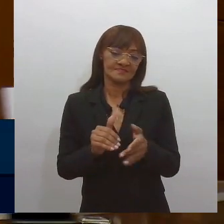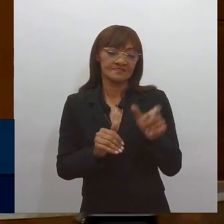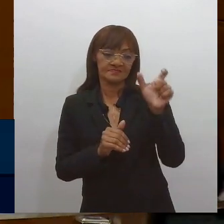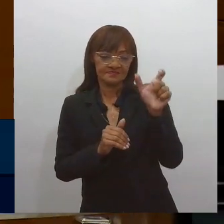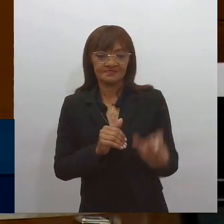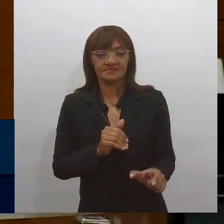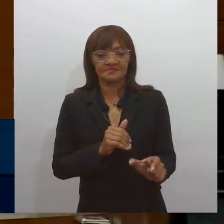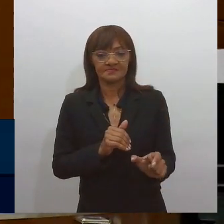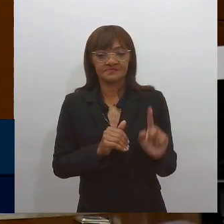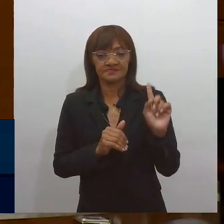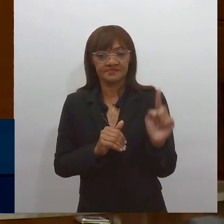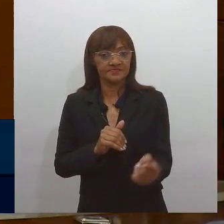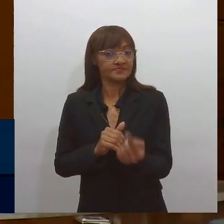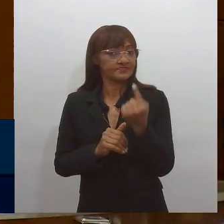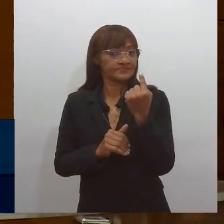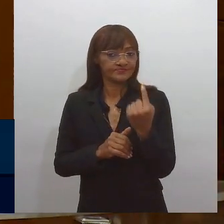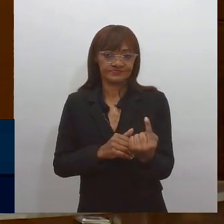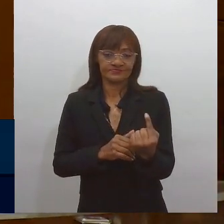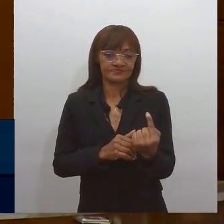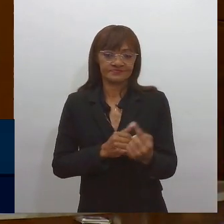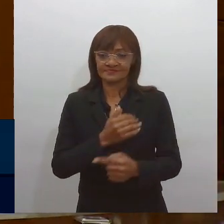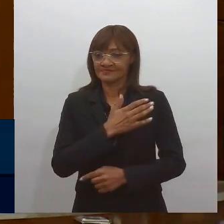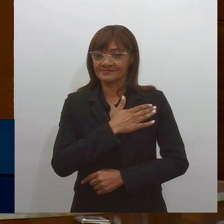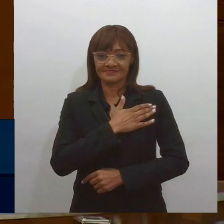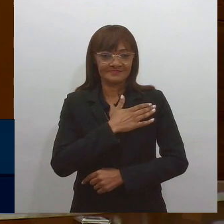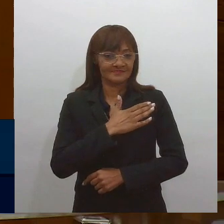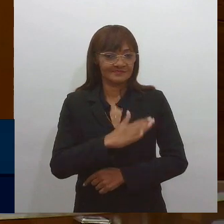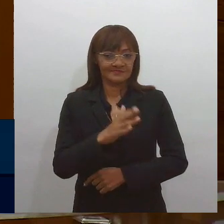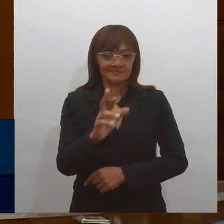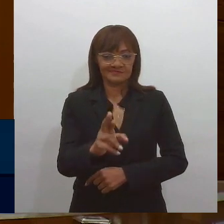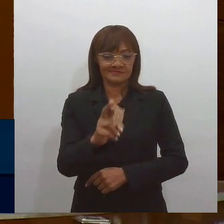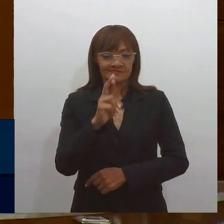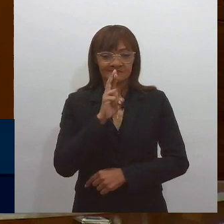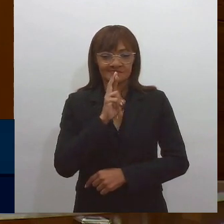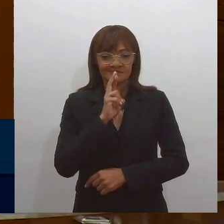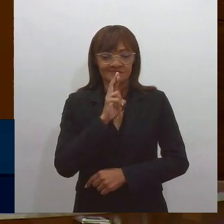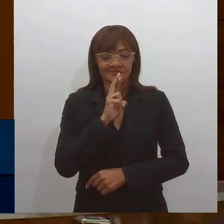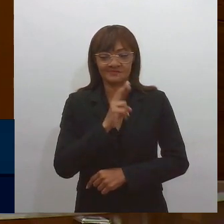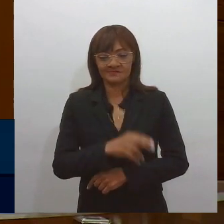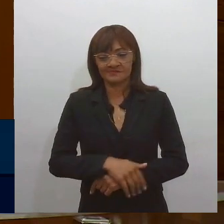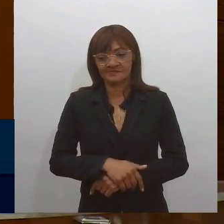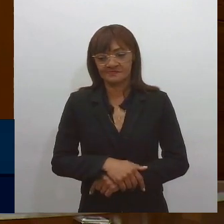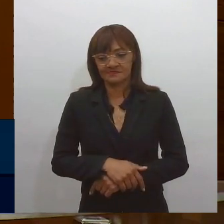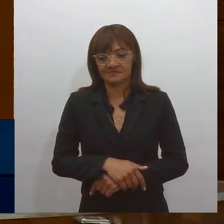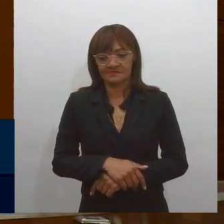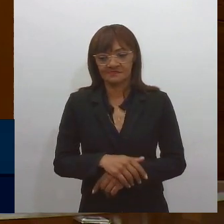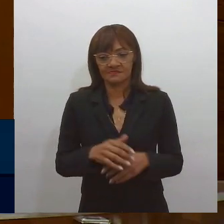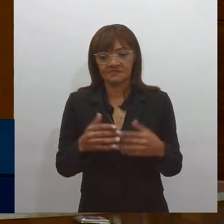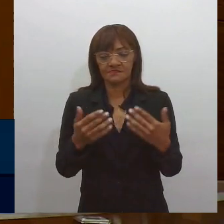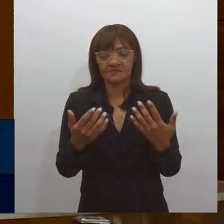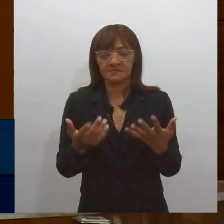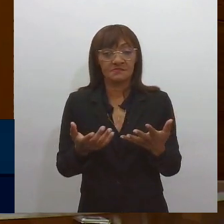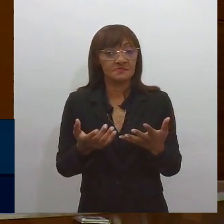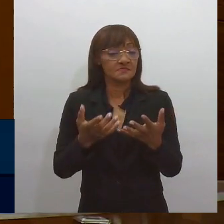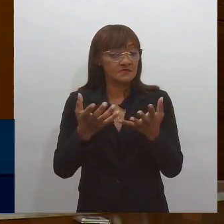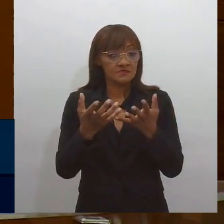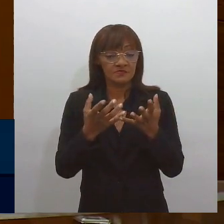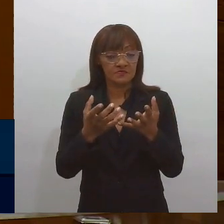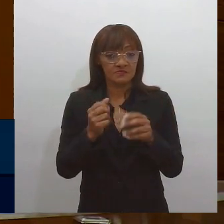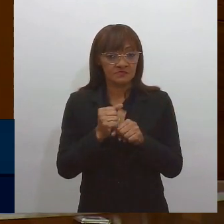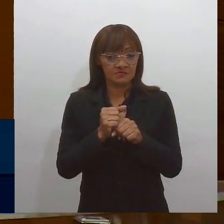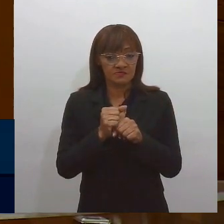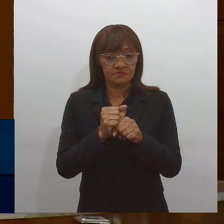responder a esse Parlamento e ol que o que a gente busca são informações públicas E aí eu não sei porque